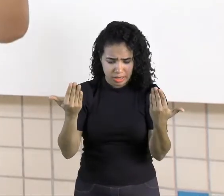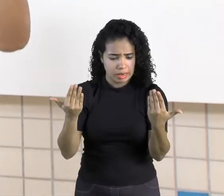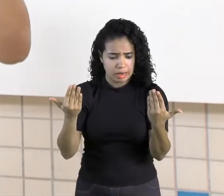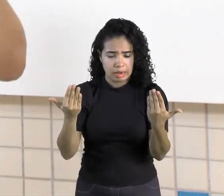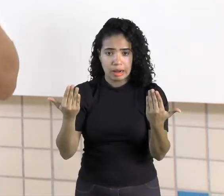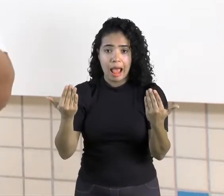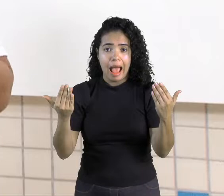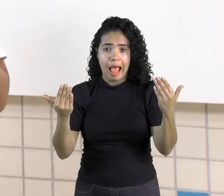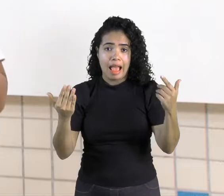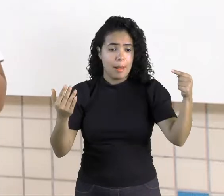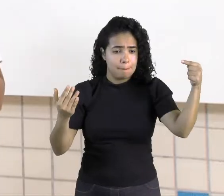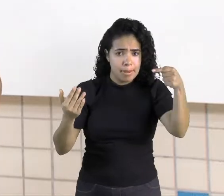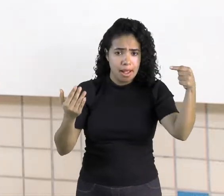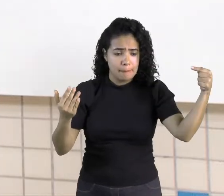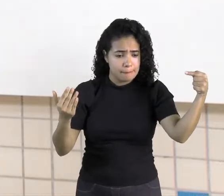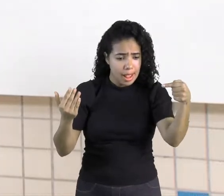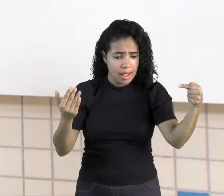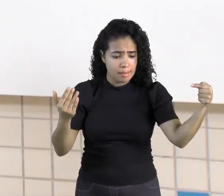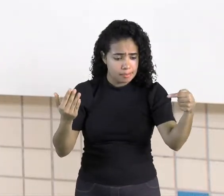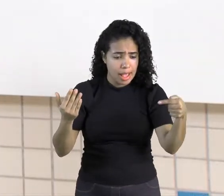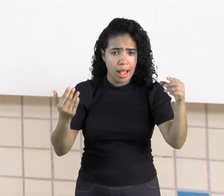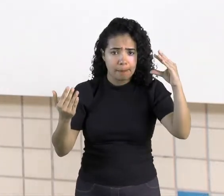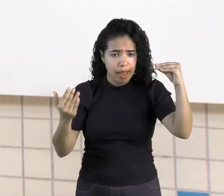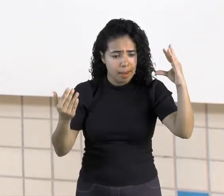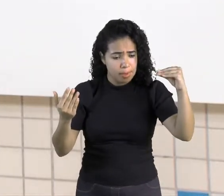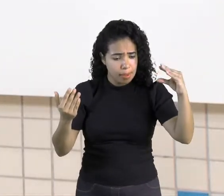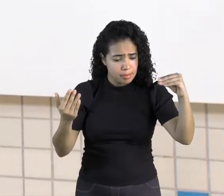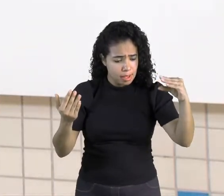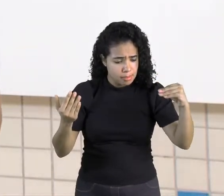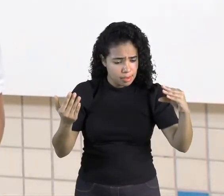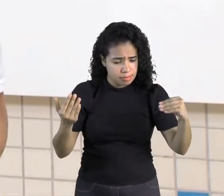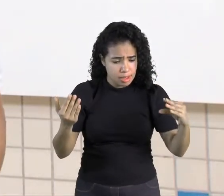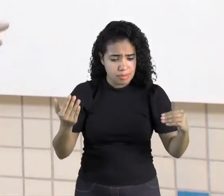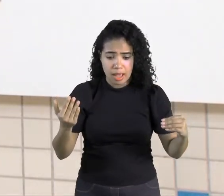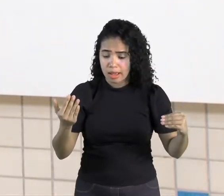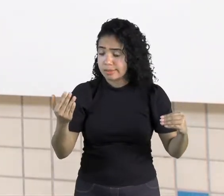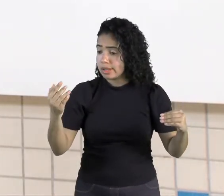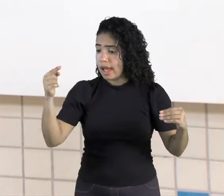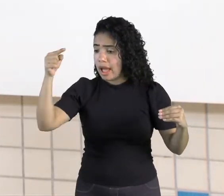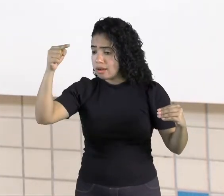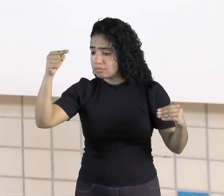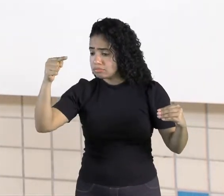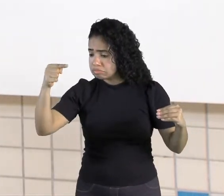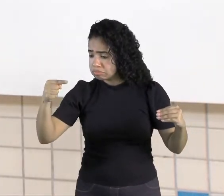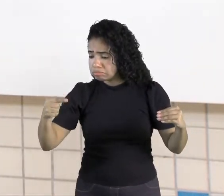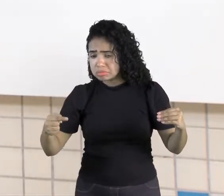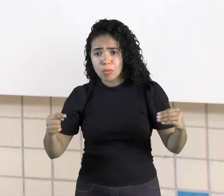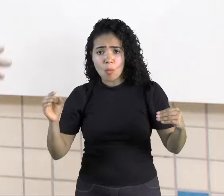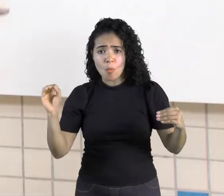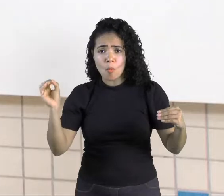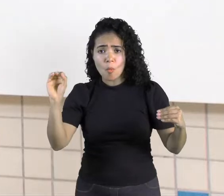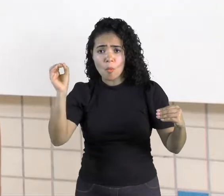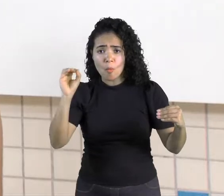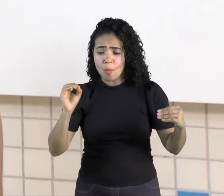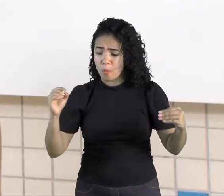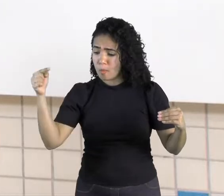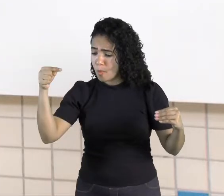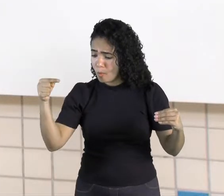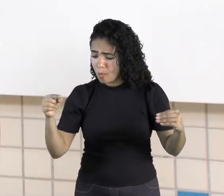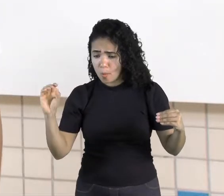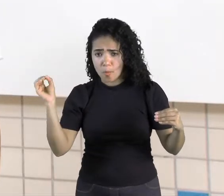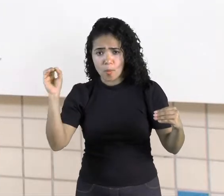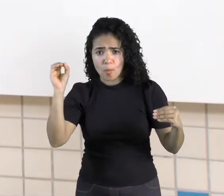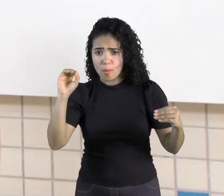de cada personagem, que nesse discurso indireto o próprio narrador já falou